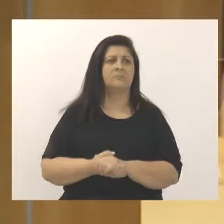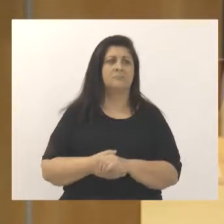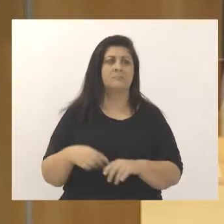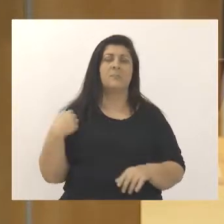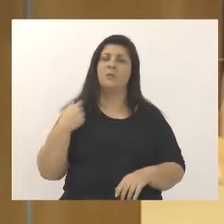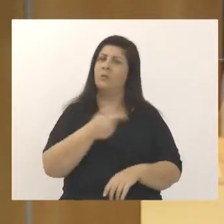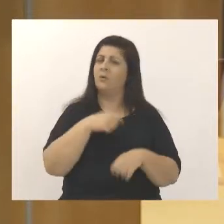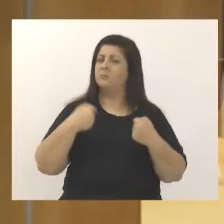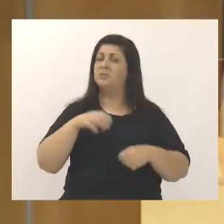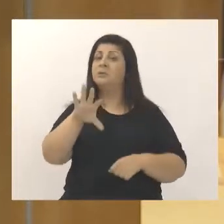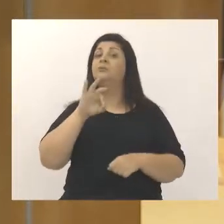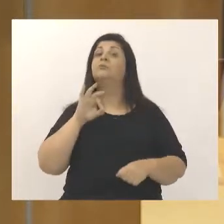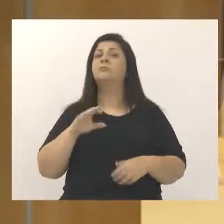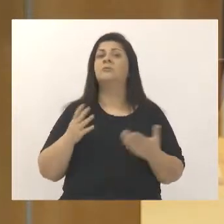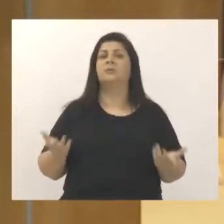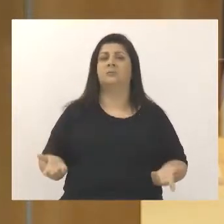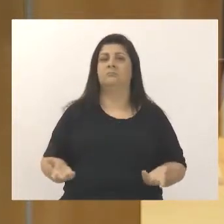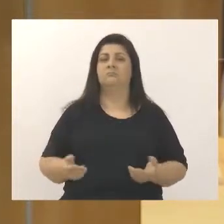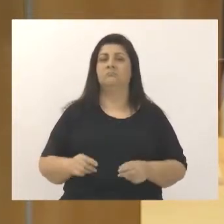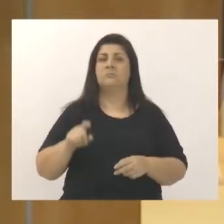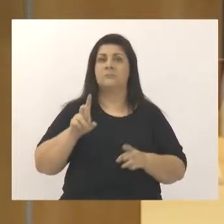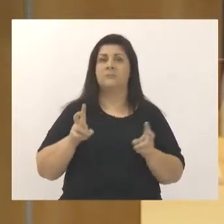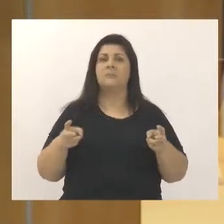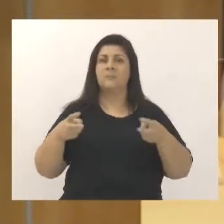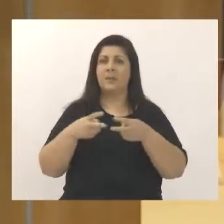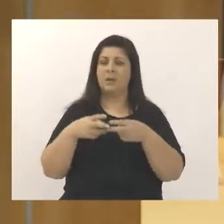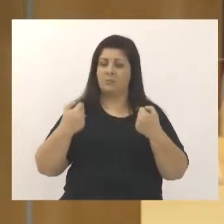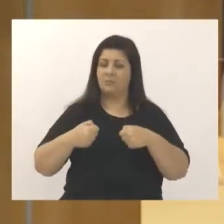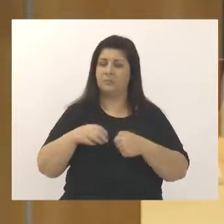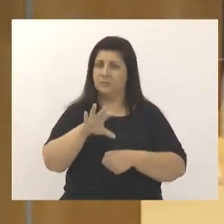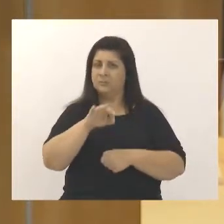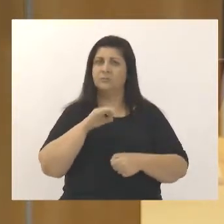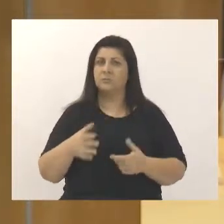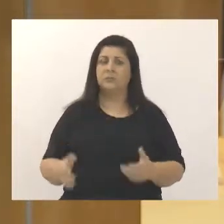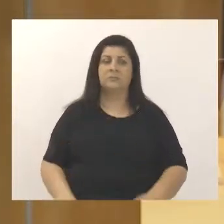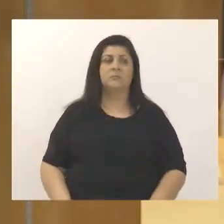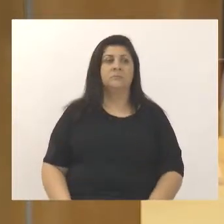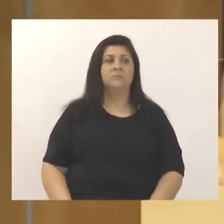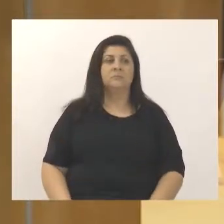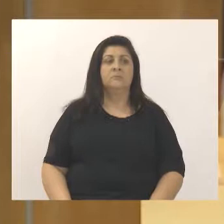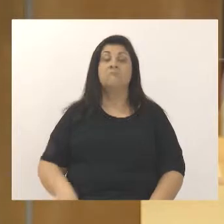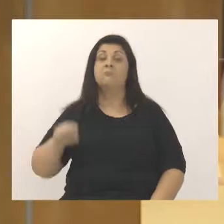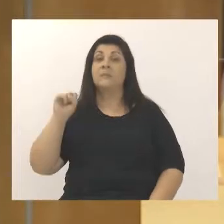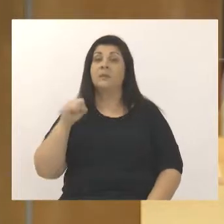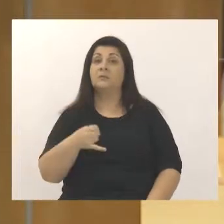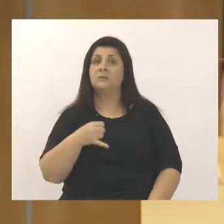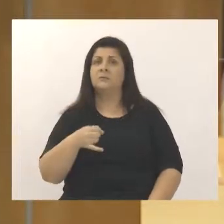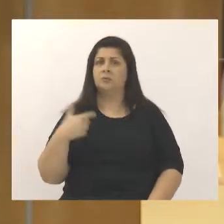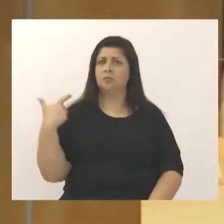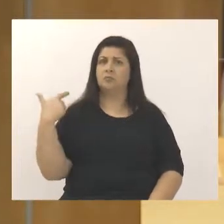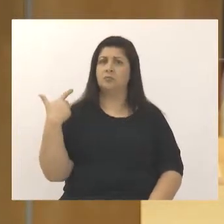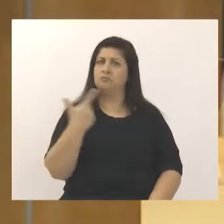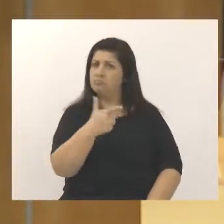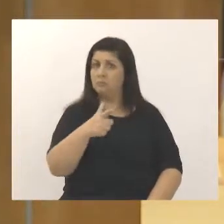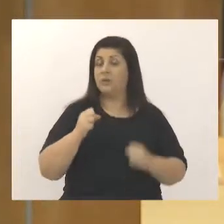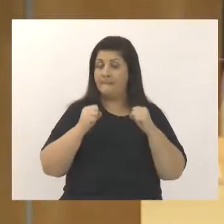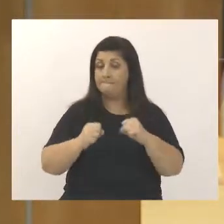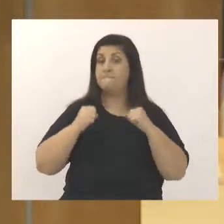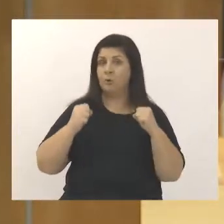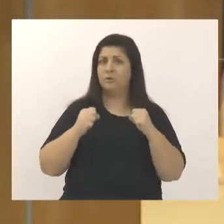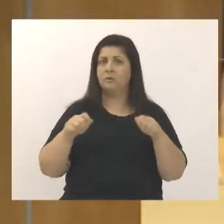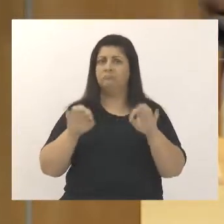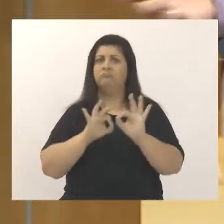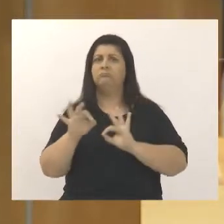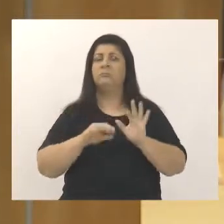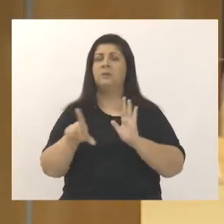essa autonomia. E essa casa aqui, ela tem que ter autonomia. Porque essa casa, se ela não tiver o poder autônomo de fazer as